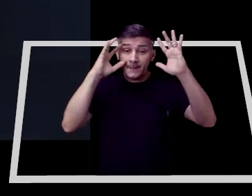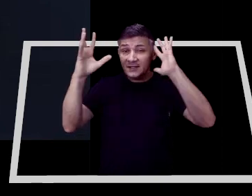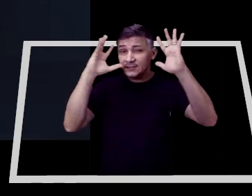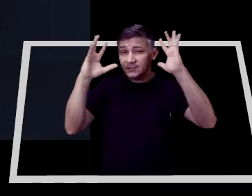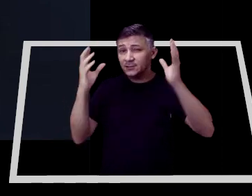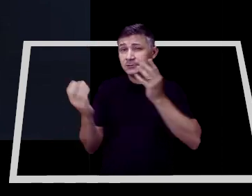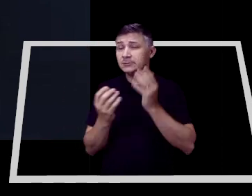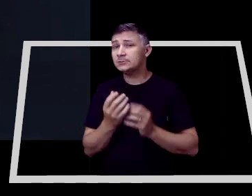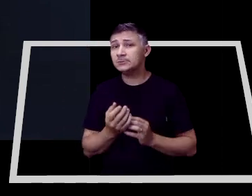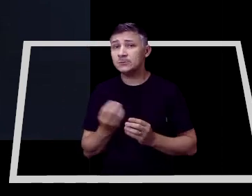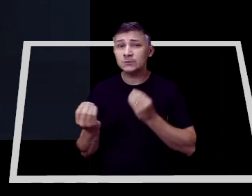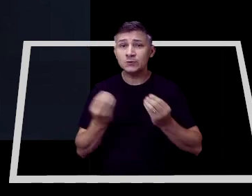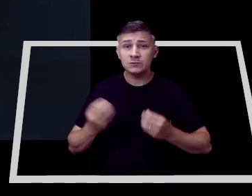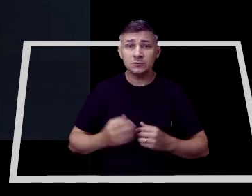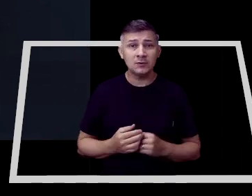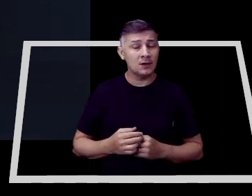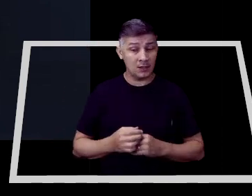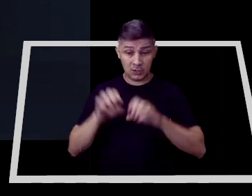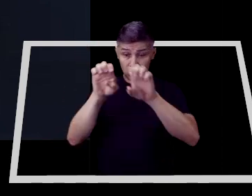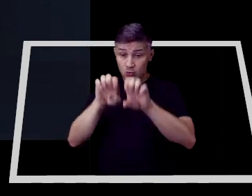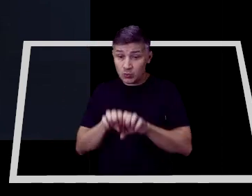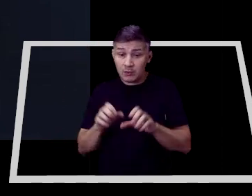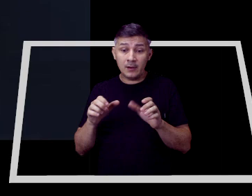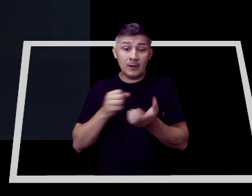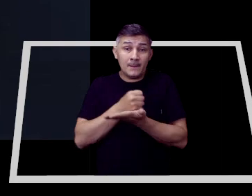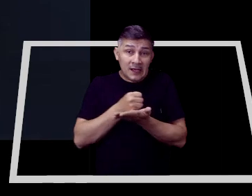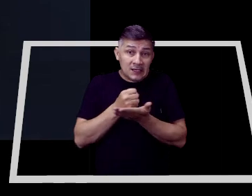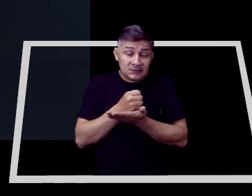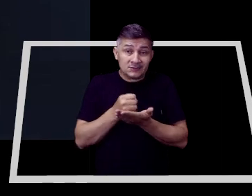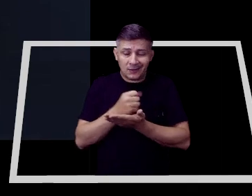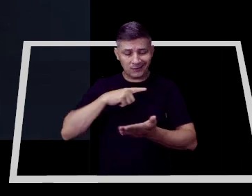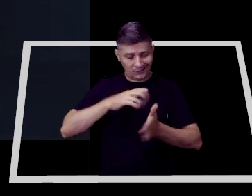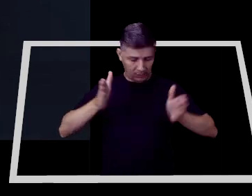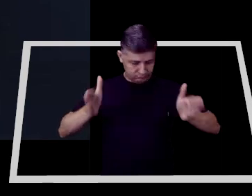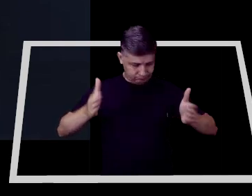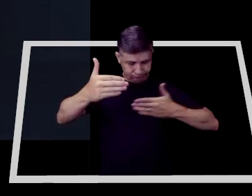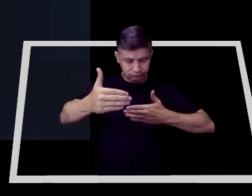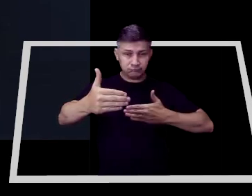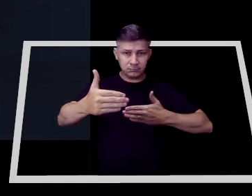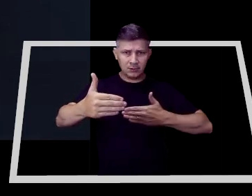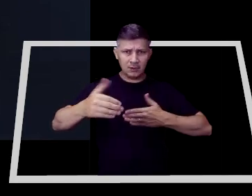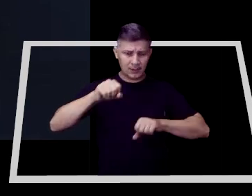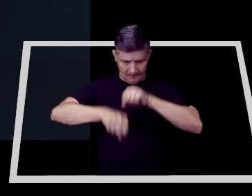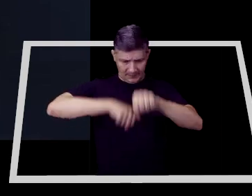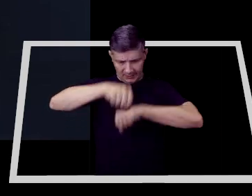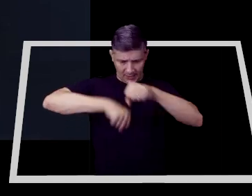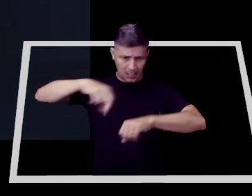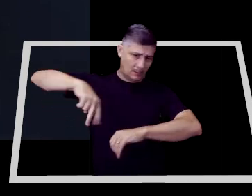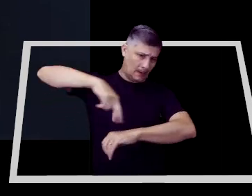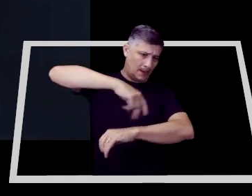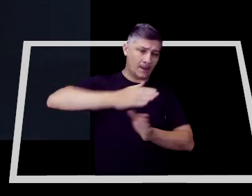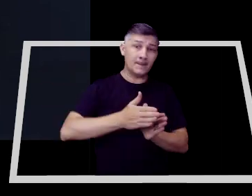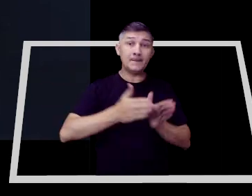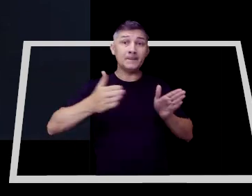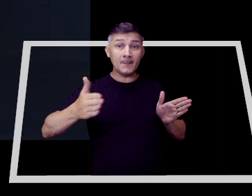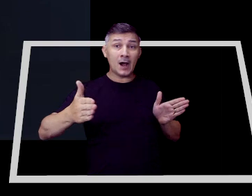de pensar quase que uma infraestrutura mínima, que seria uma largura de algumas ciclovias, que em